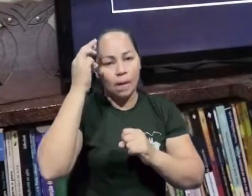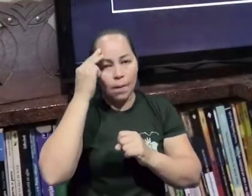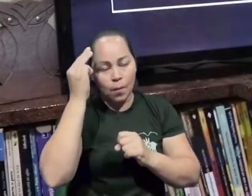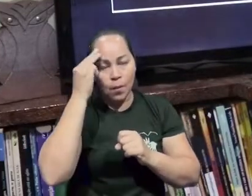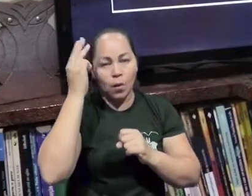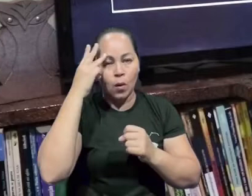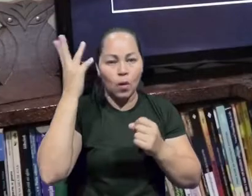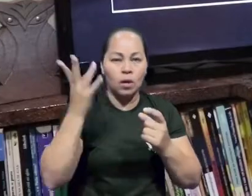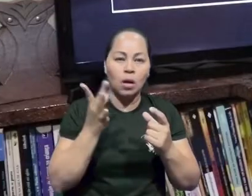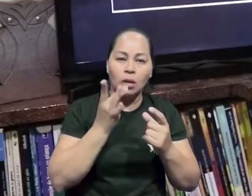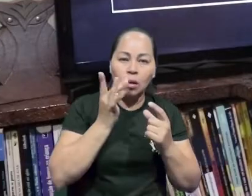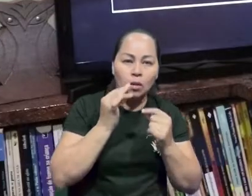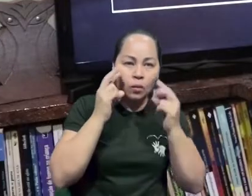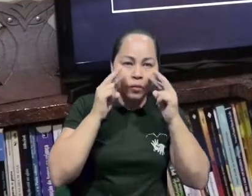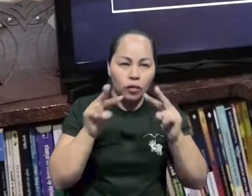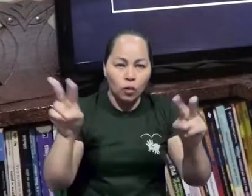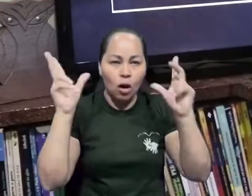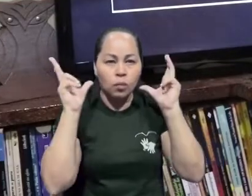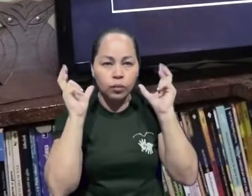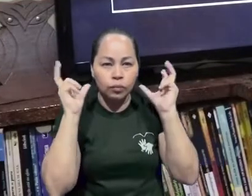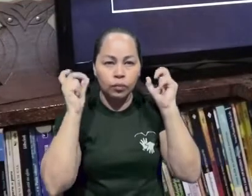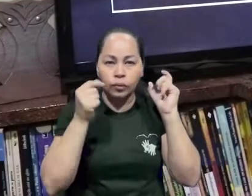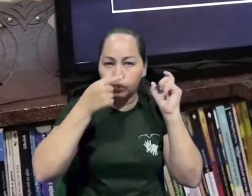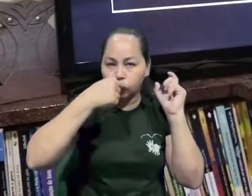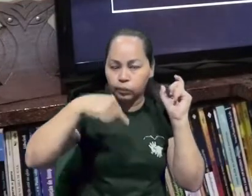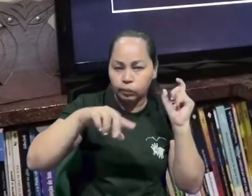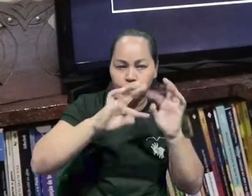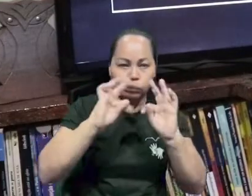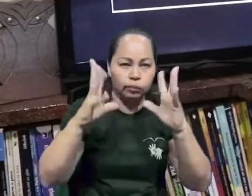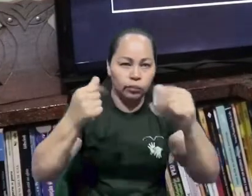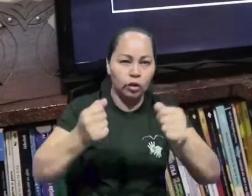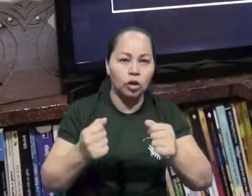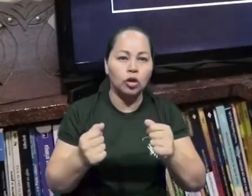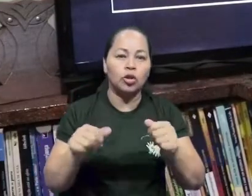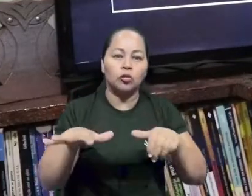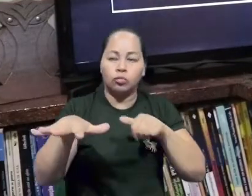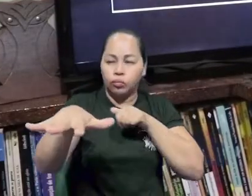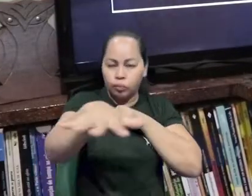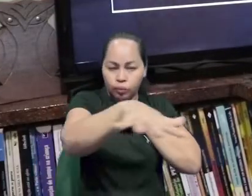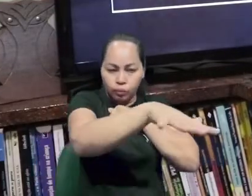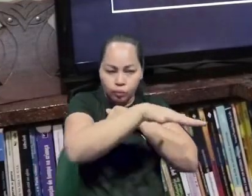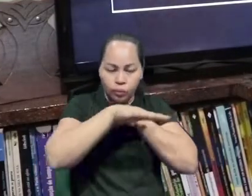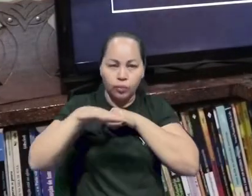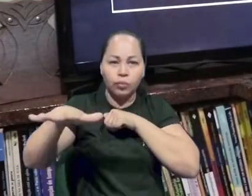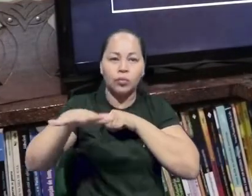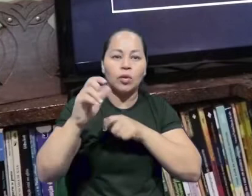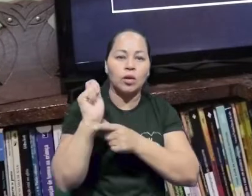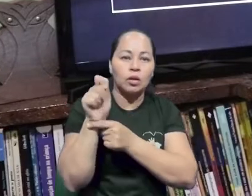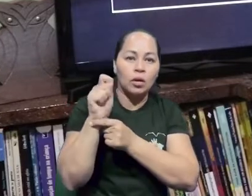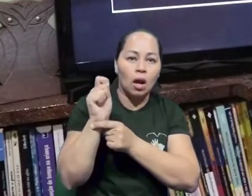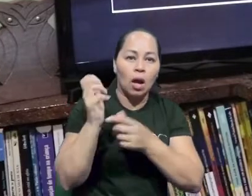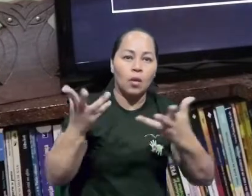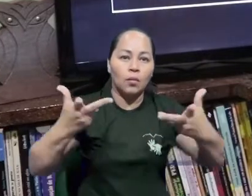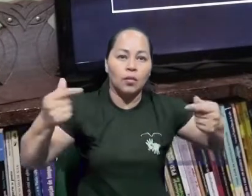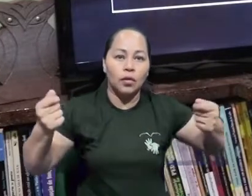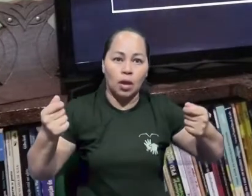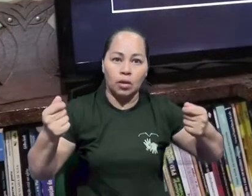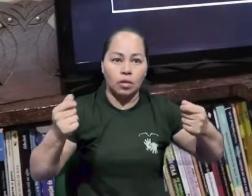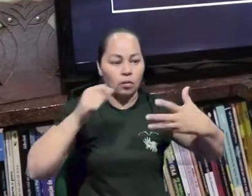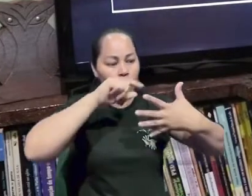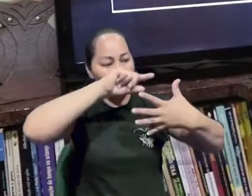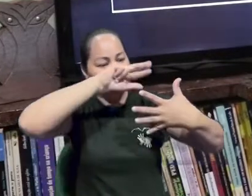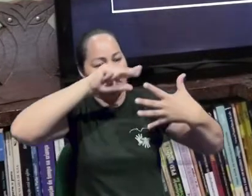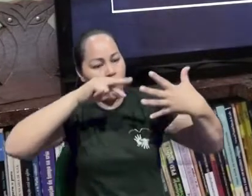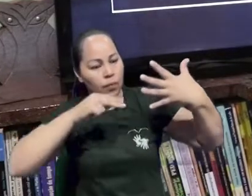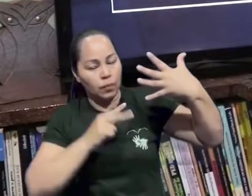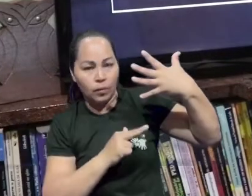memória auditiva, gustativa, tátil, orientação temporal, orientação espacial e habilidade motora. No